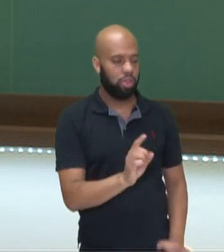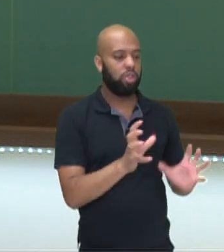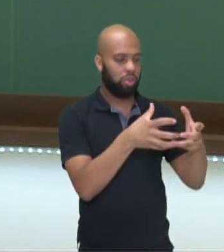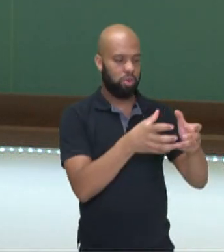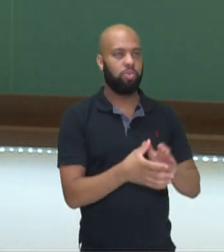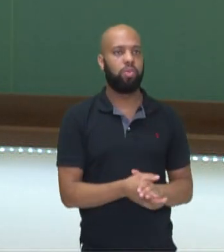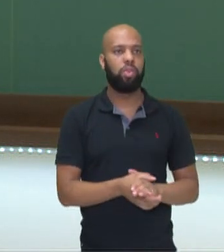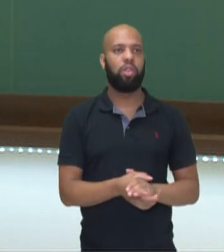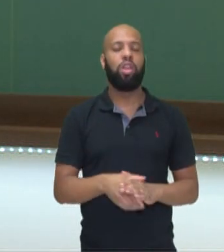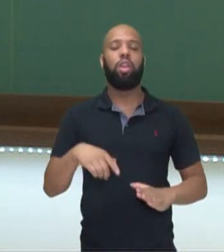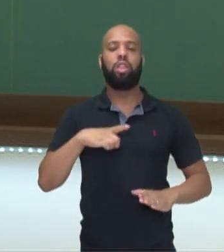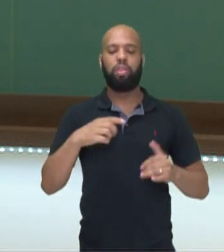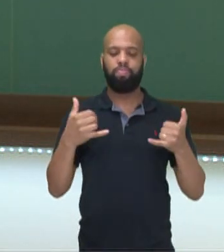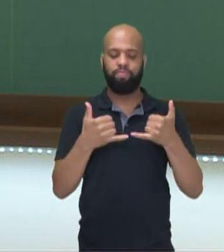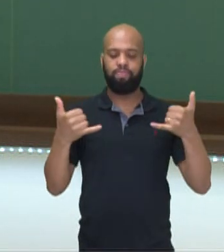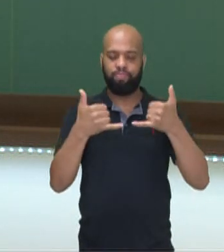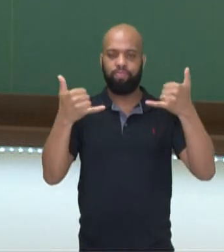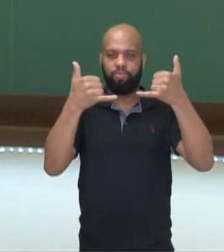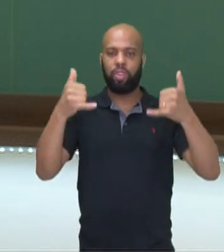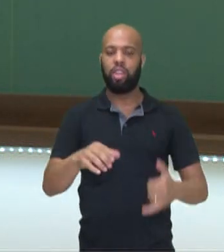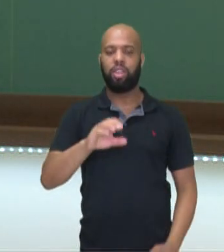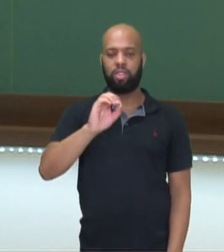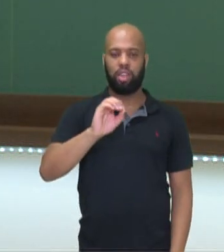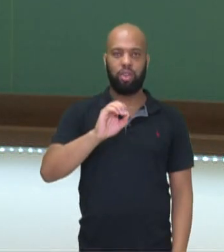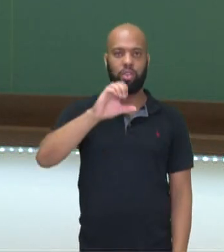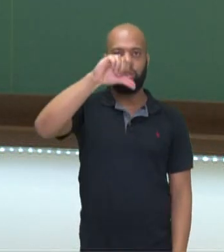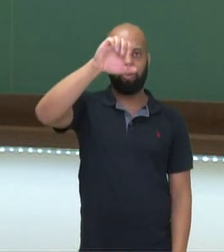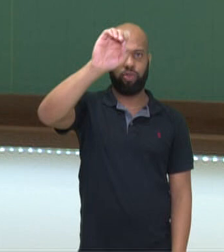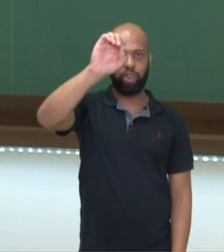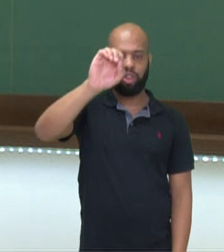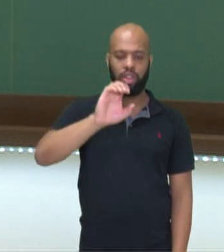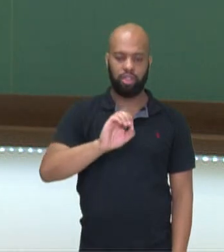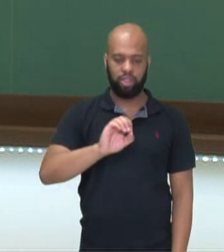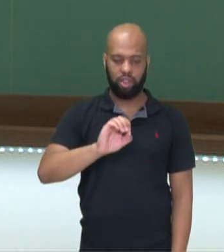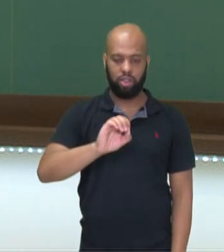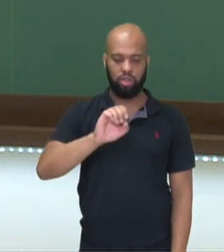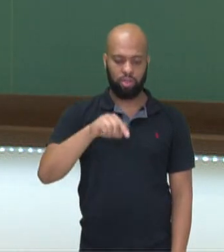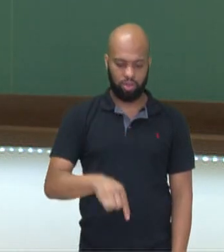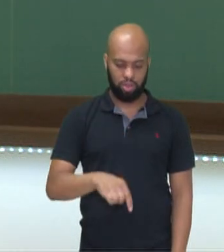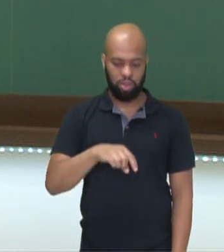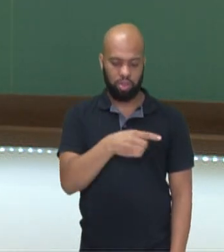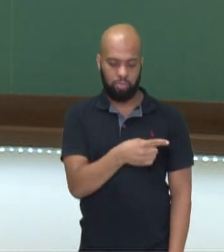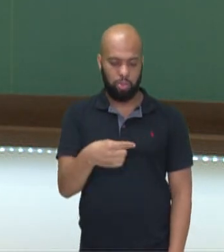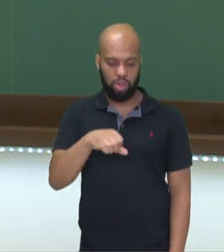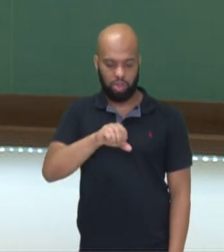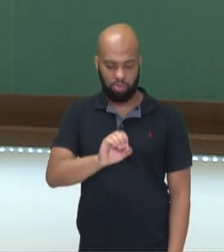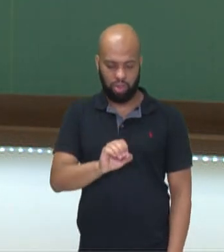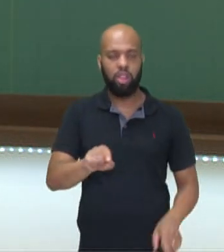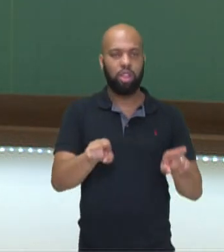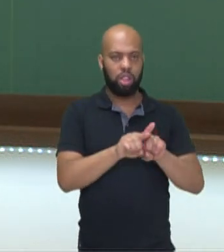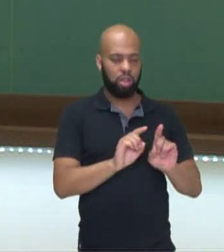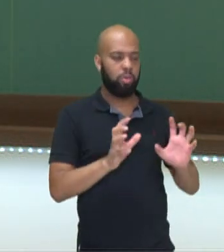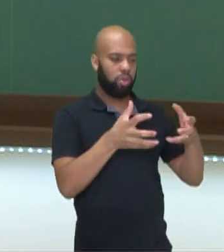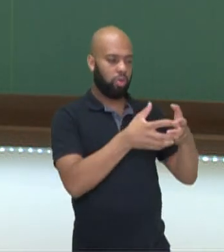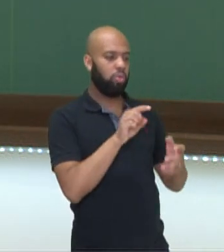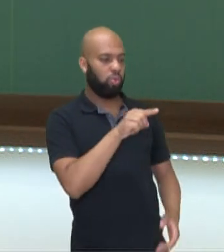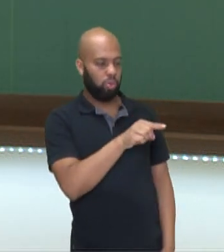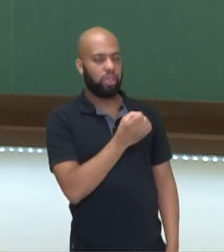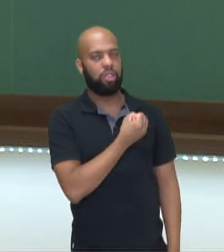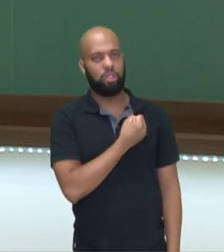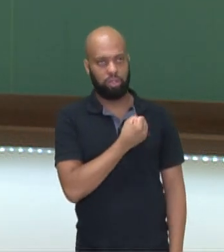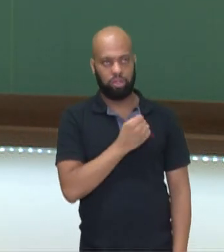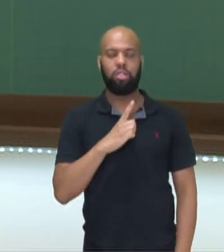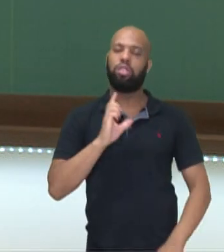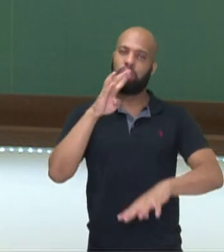E a latitude indo de 0 até menos 90 e de 0 até mais 90. Também tem a presença dos números inteiros. Então, é a matemática dentro